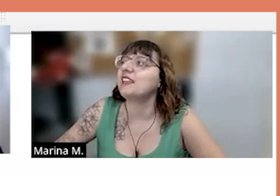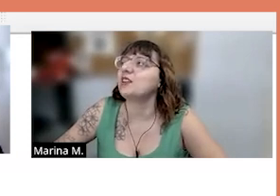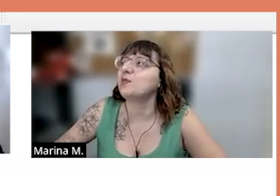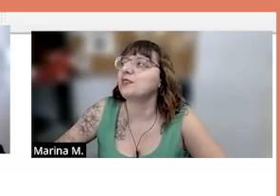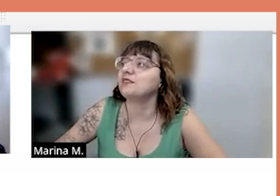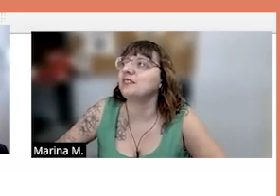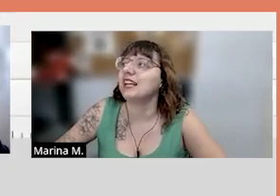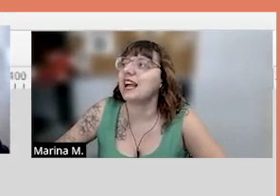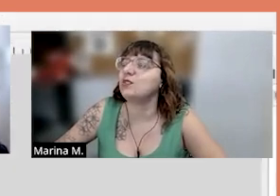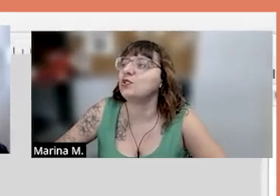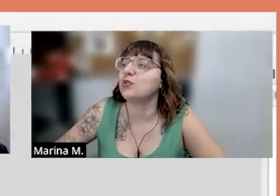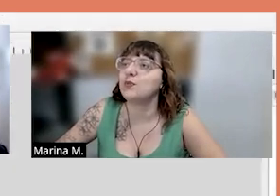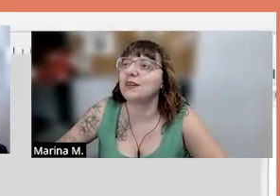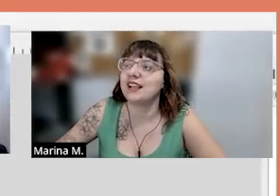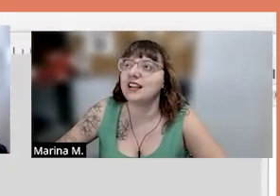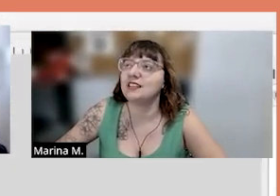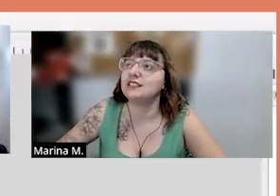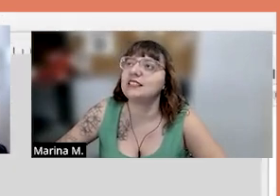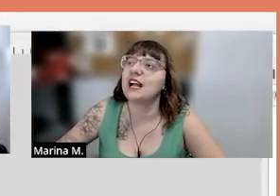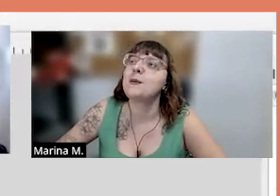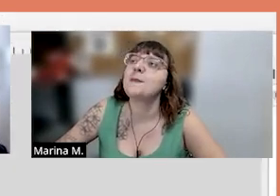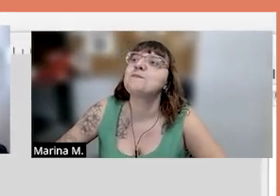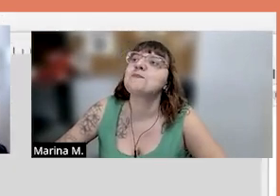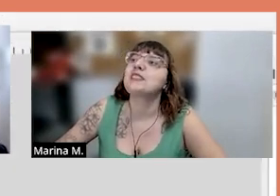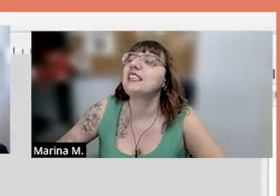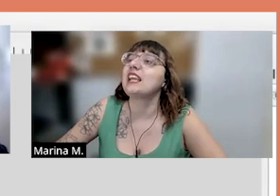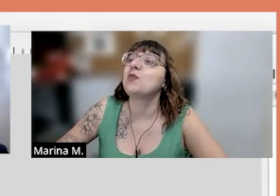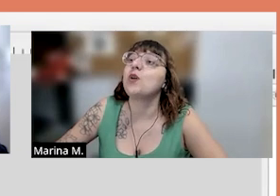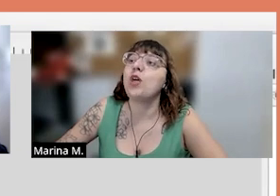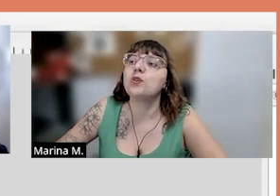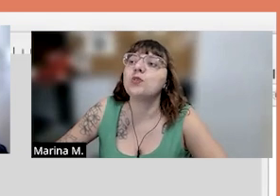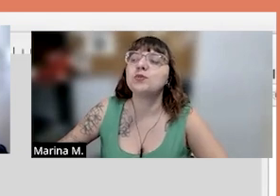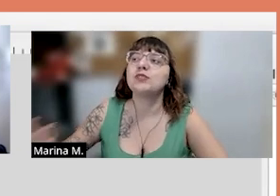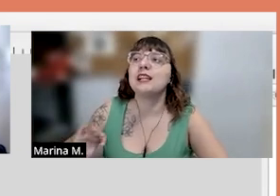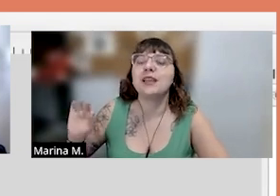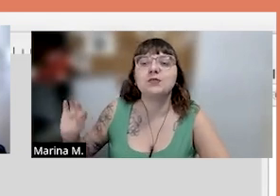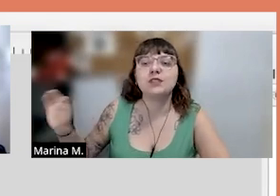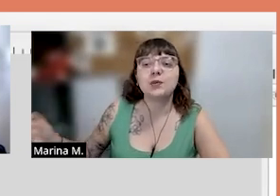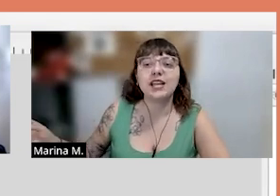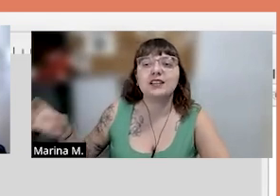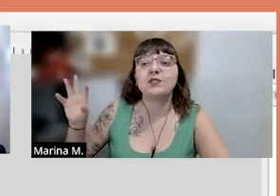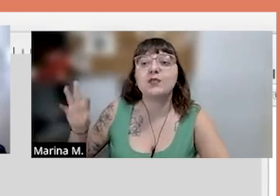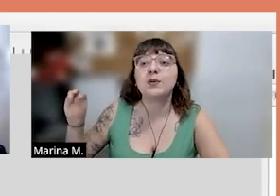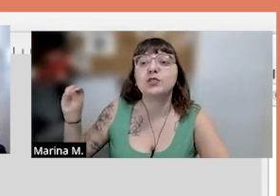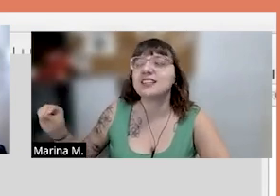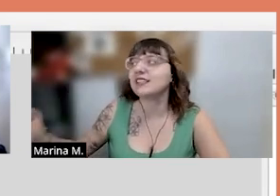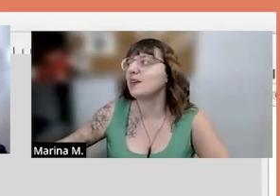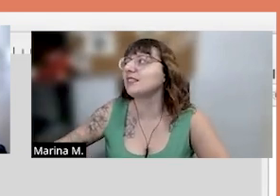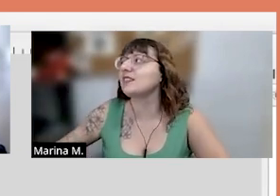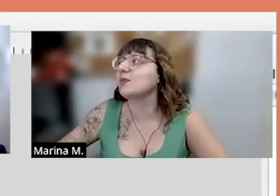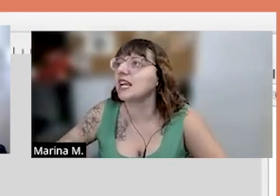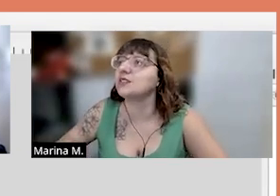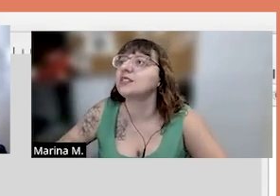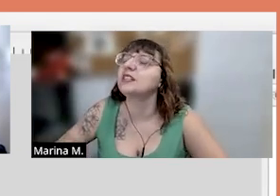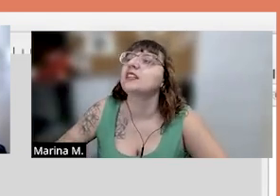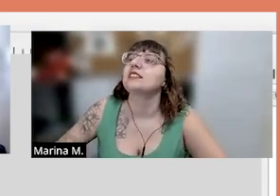vem aqui com um layout, com uma tela, tá? E aí eu coloco os elementos que eu quero. Então, eu vou pôr só as camadas